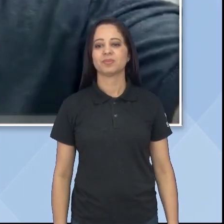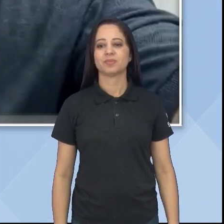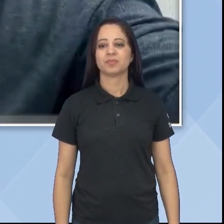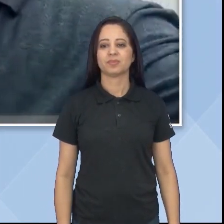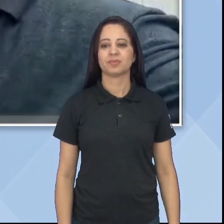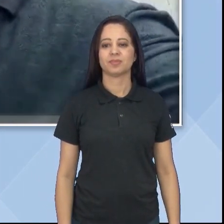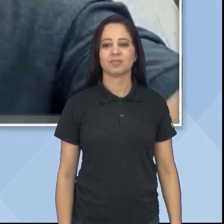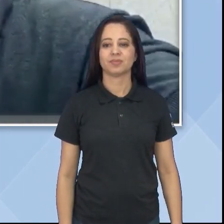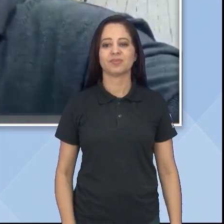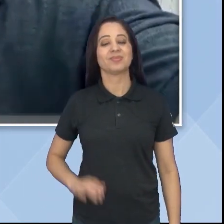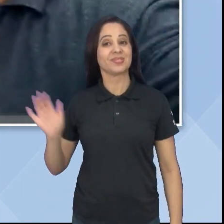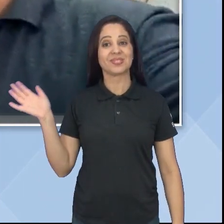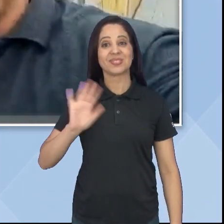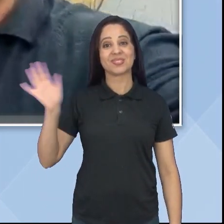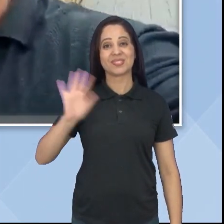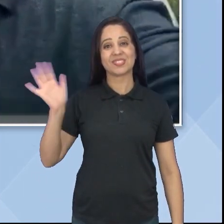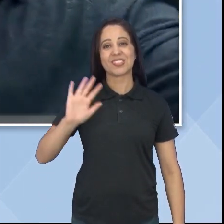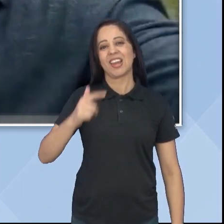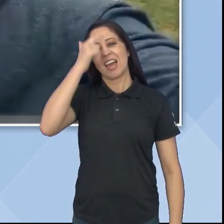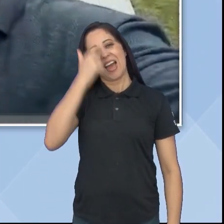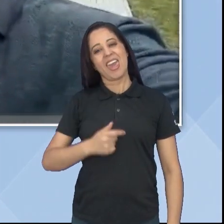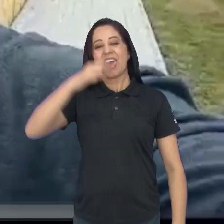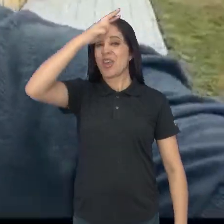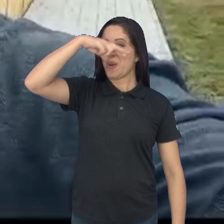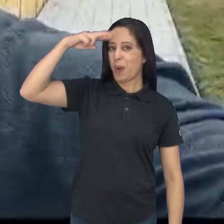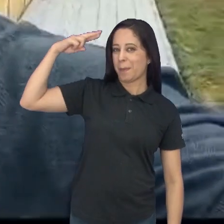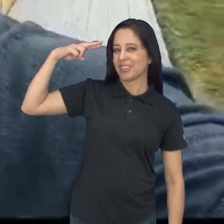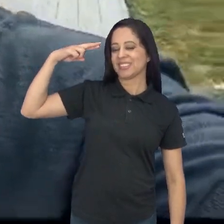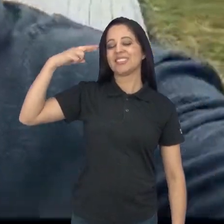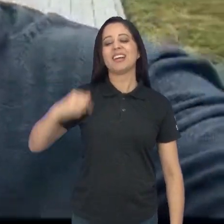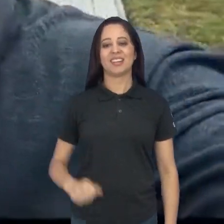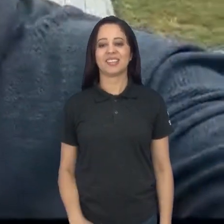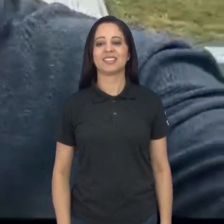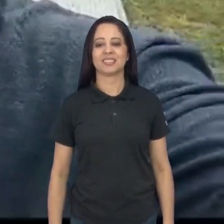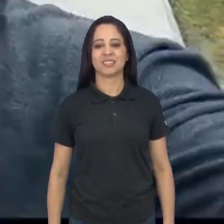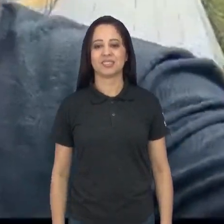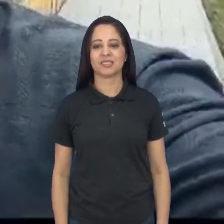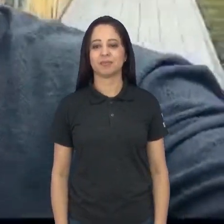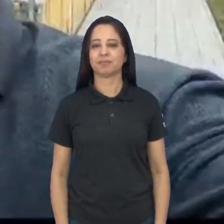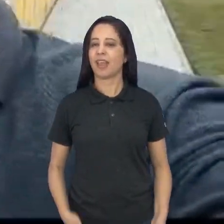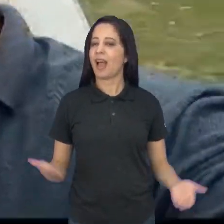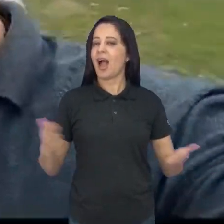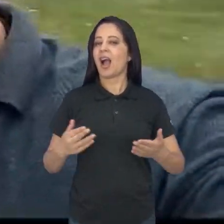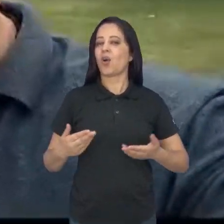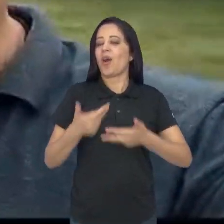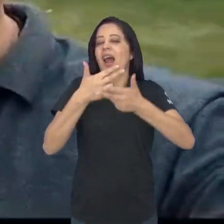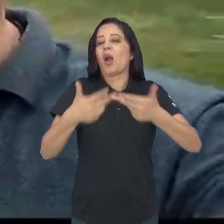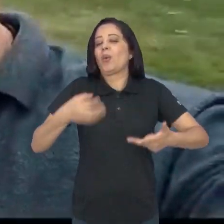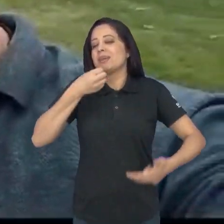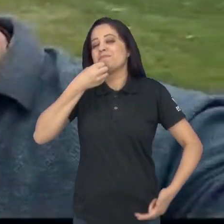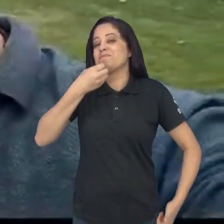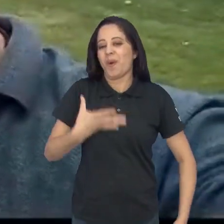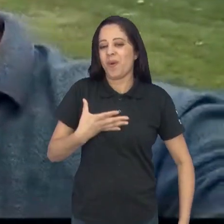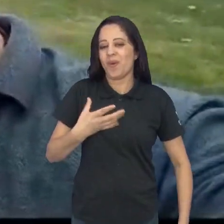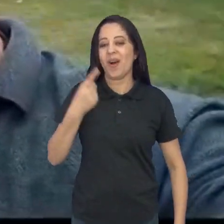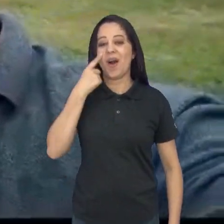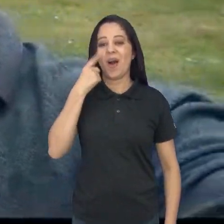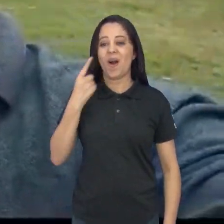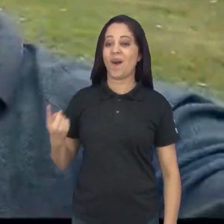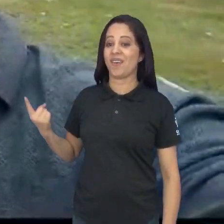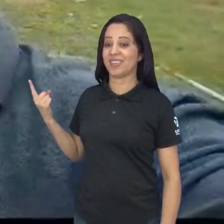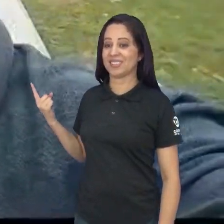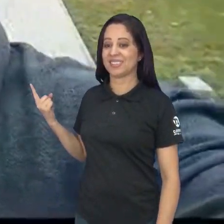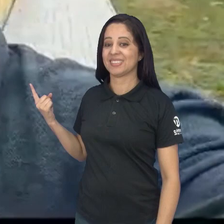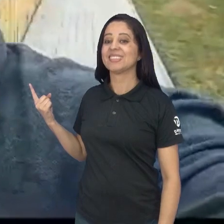Olá, meus amigos, chegando mais uma vez com vocês, o amigo Roberto Chagas. Vamos falar de coisa boa? Olha aí, ó. Dá uma olhada.